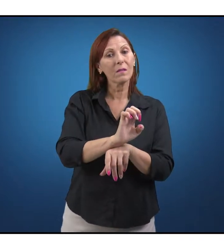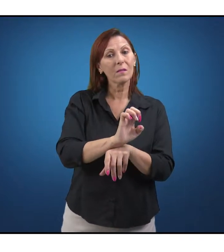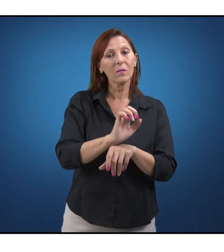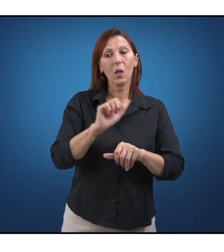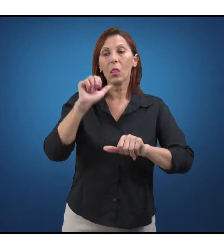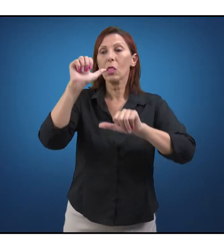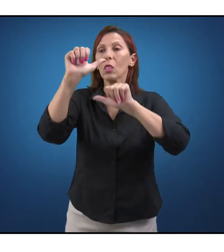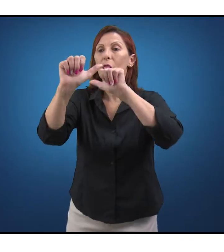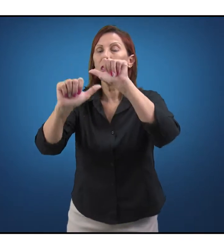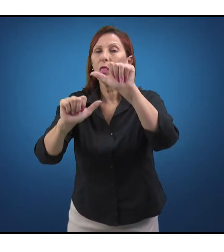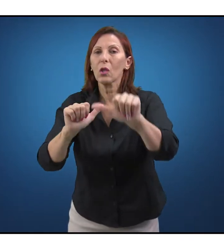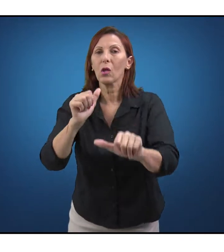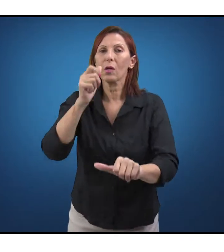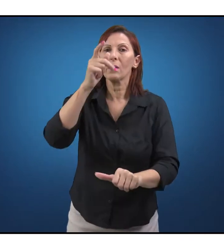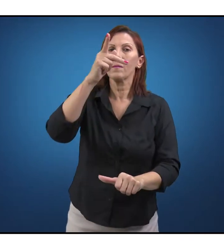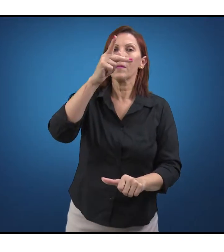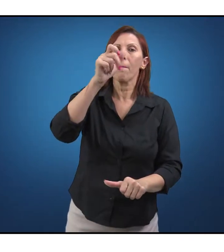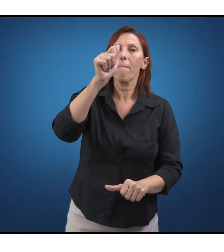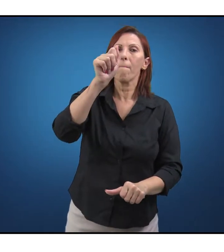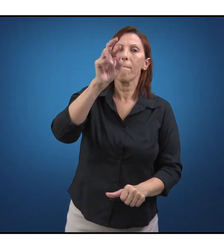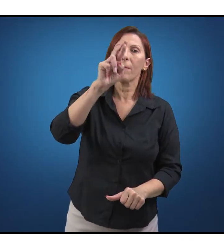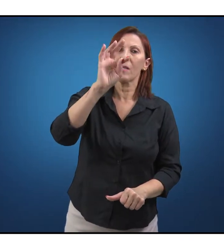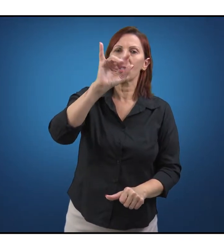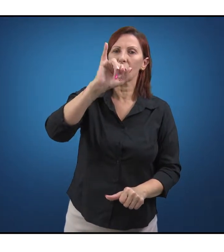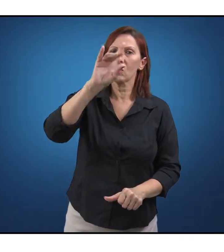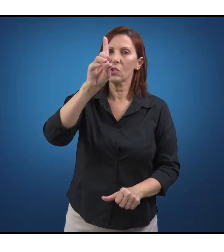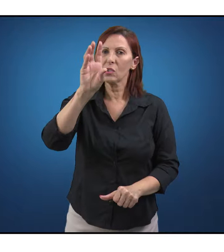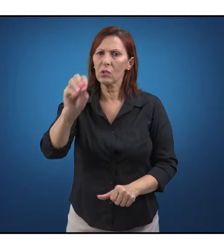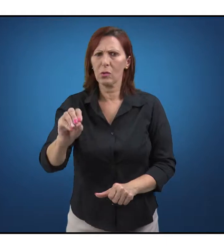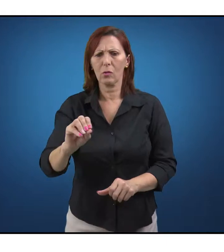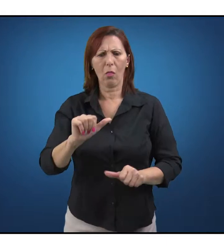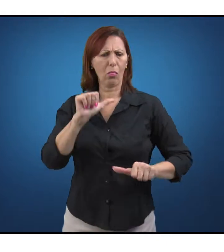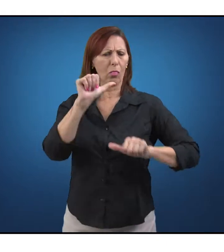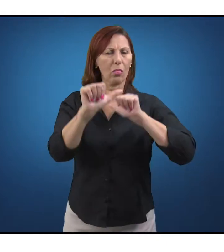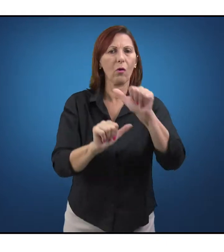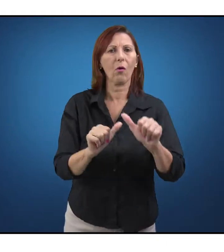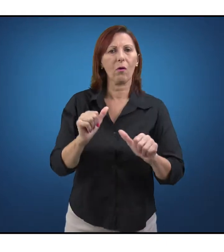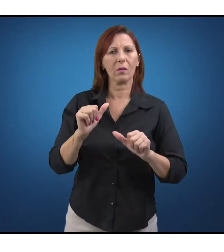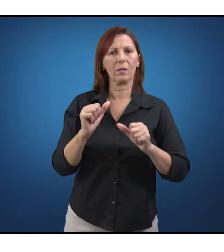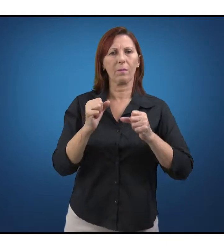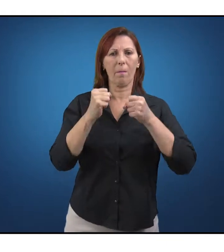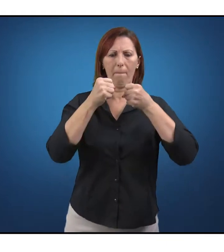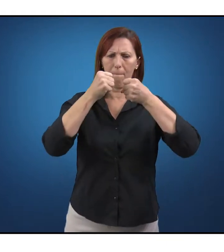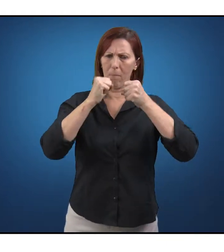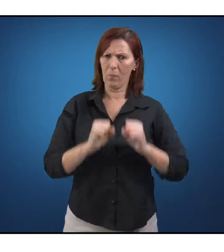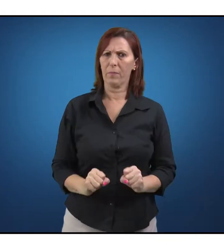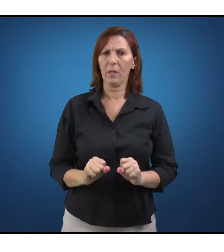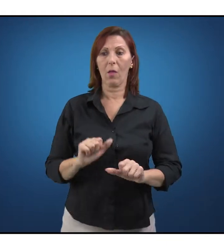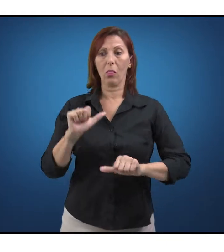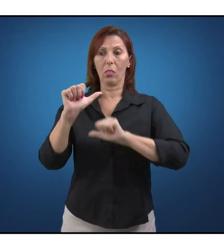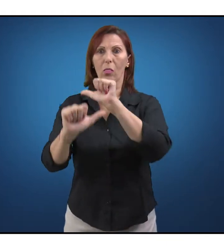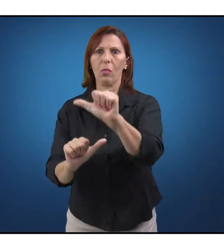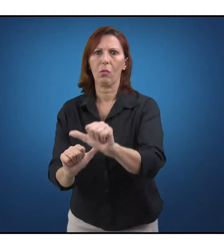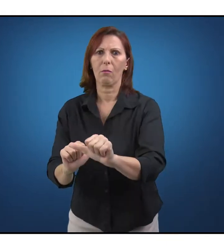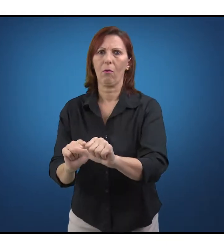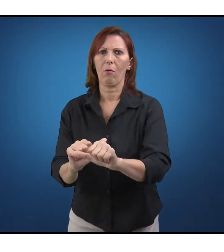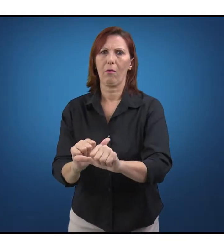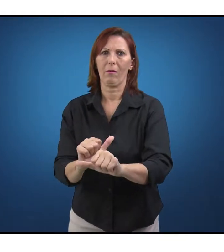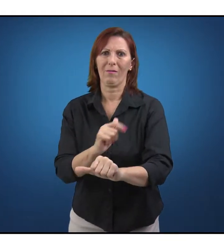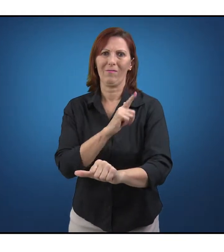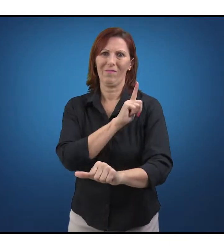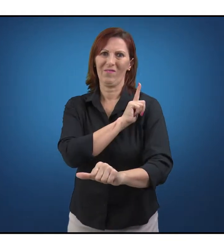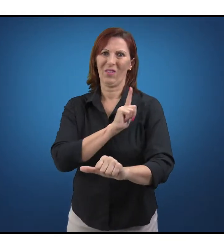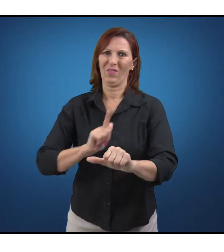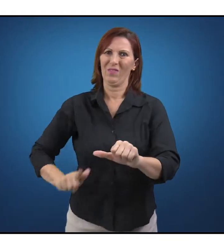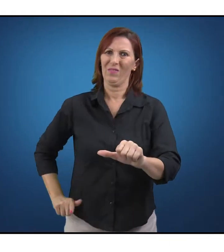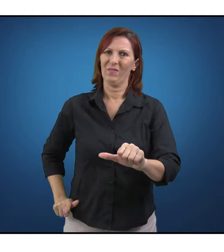de partidos e troca de poder. Quando nós temos uma troca de governador, nós temos